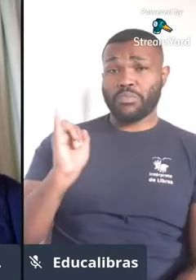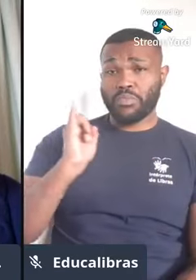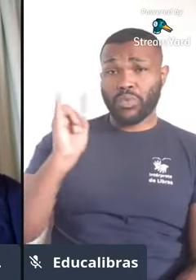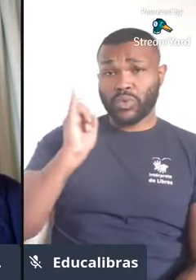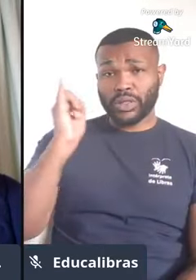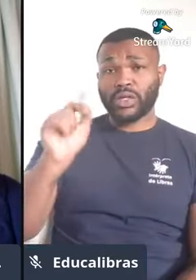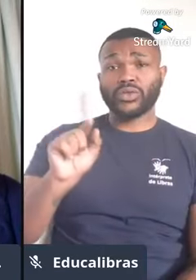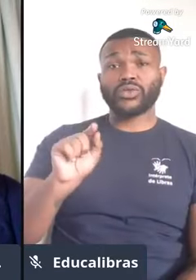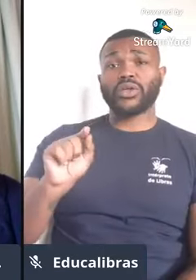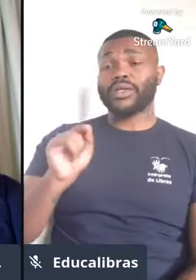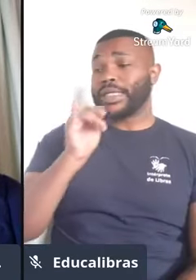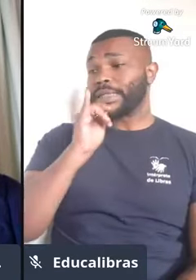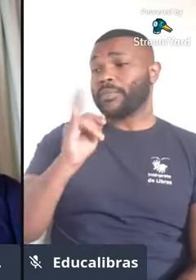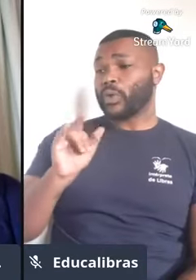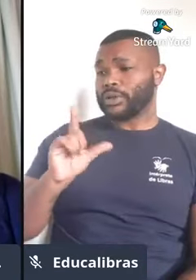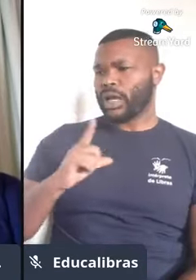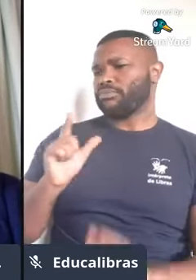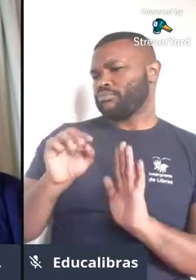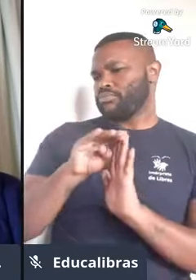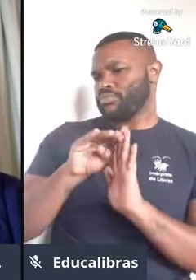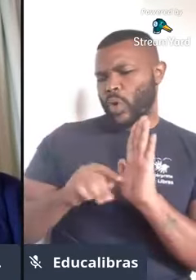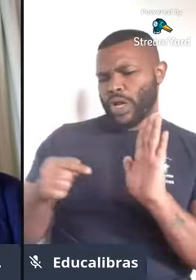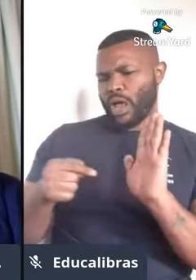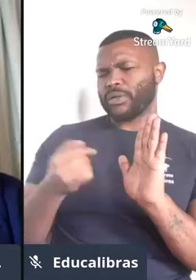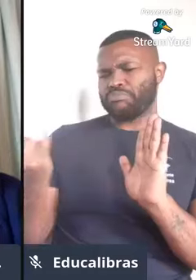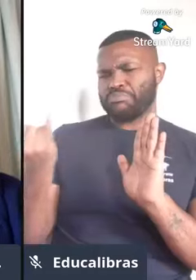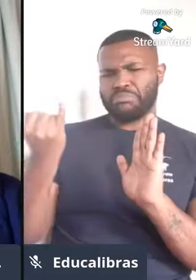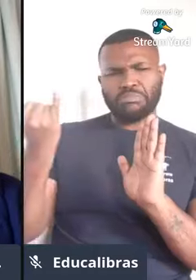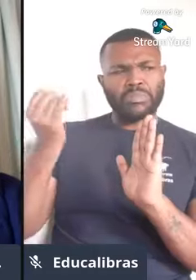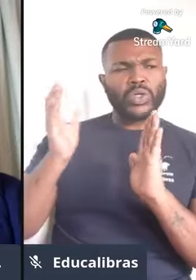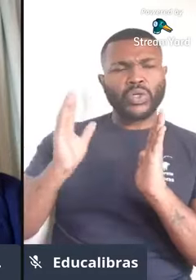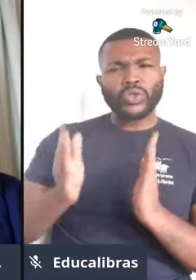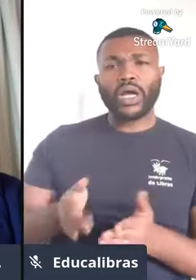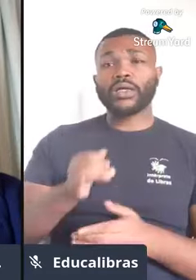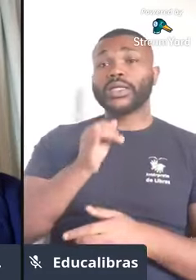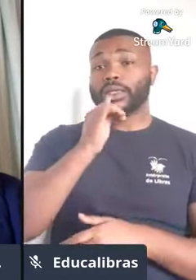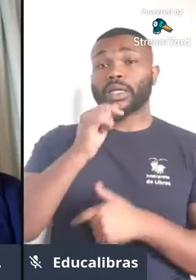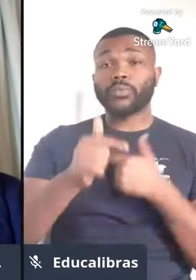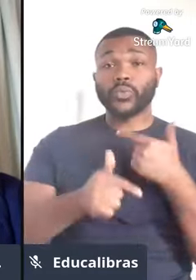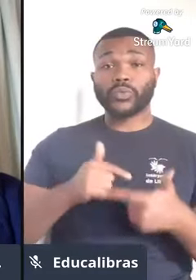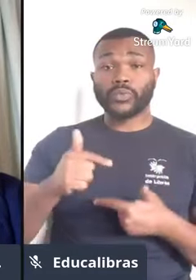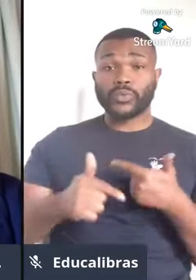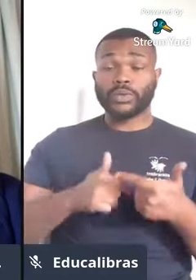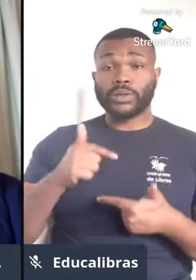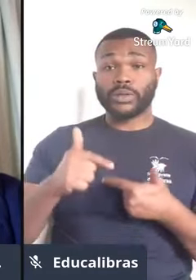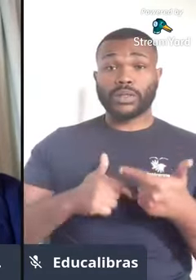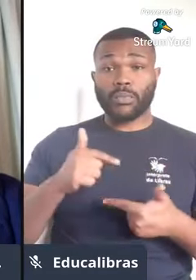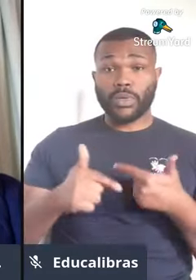existir só já é bastante relevante, e o trabalho nosso de